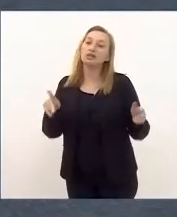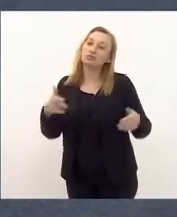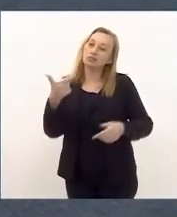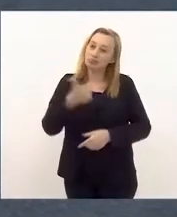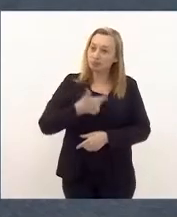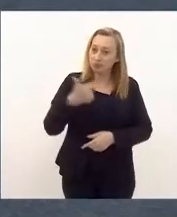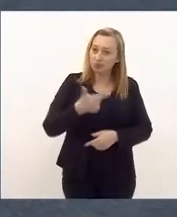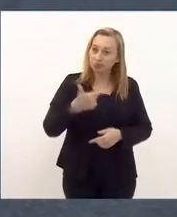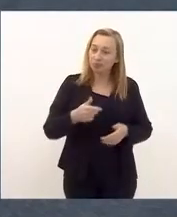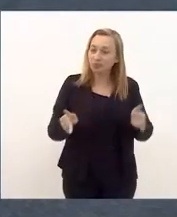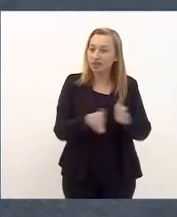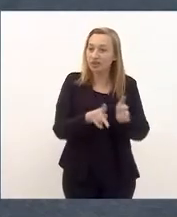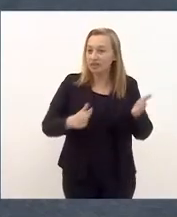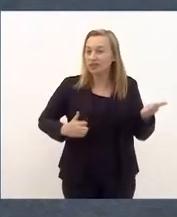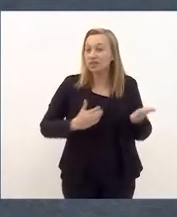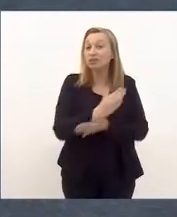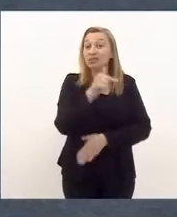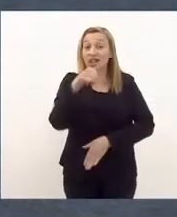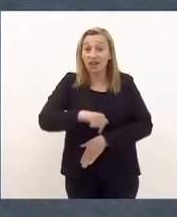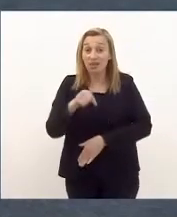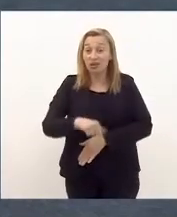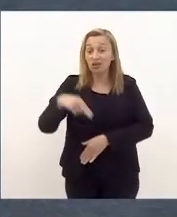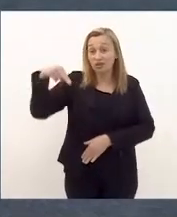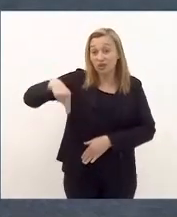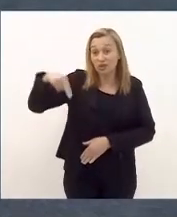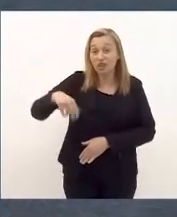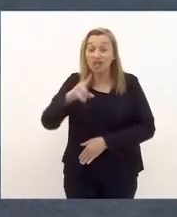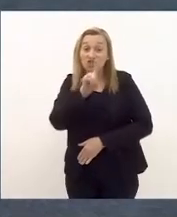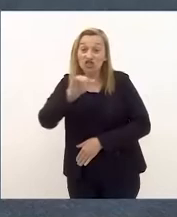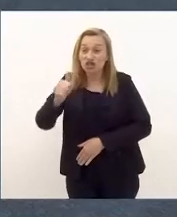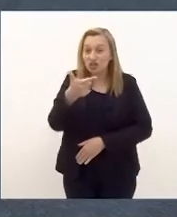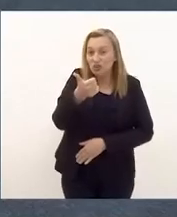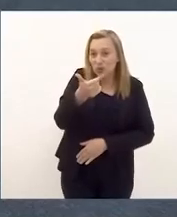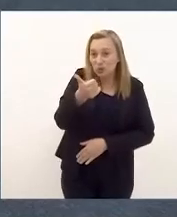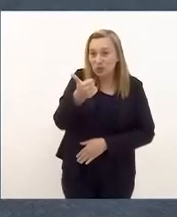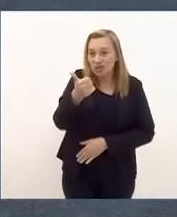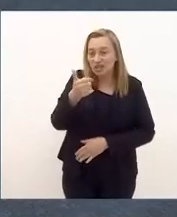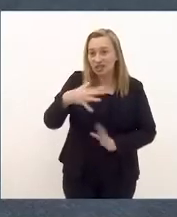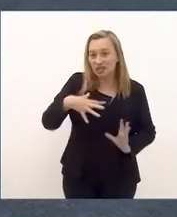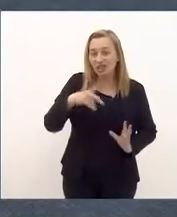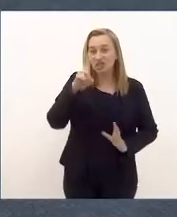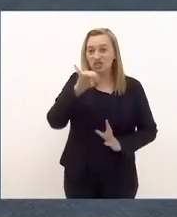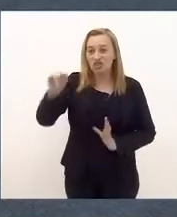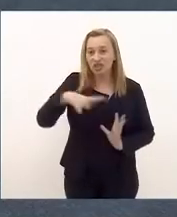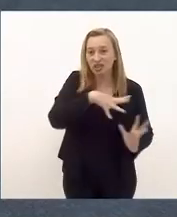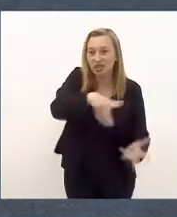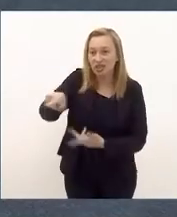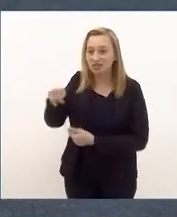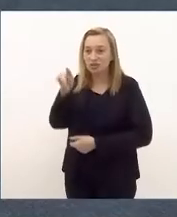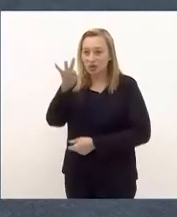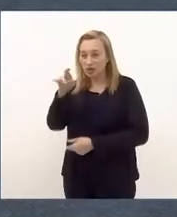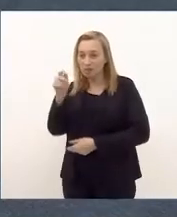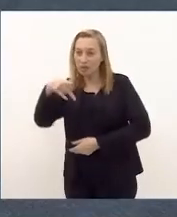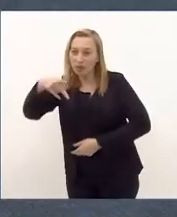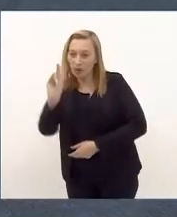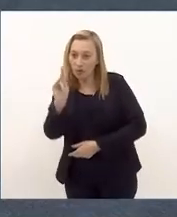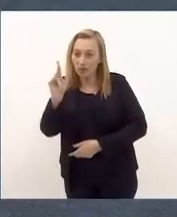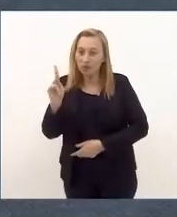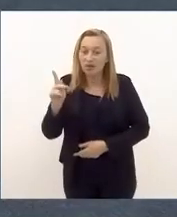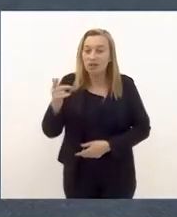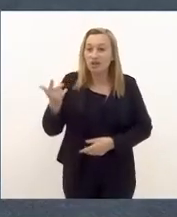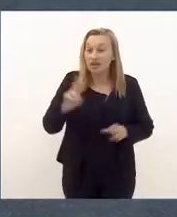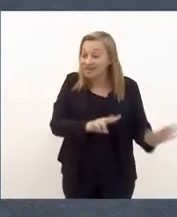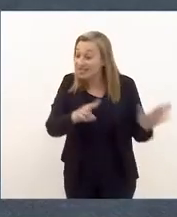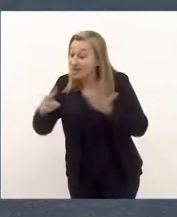segunda e ainda agora em novembro, no dia 12, que é o Dia Internacional e Estadual do Hip Hop, a gente faça essa